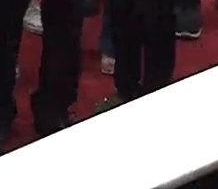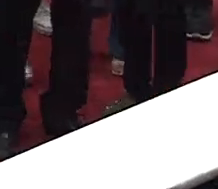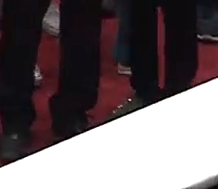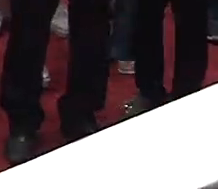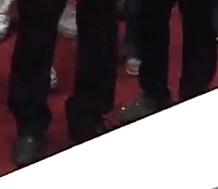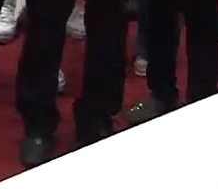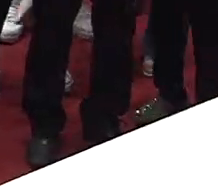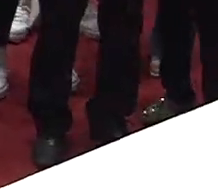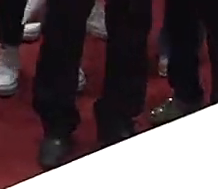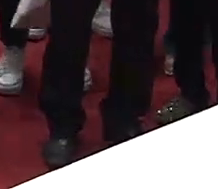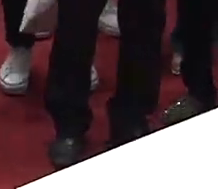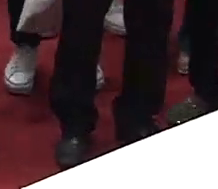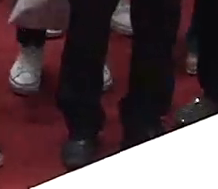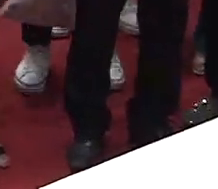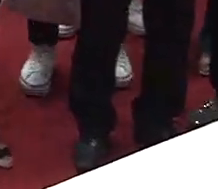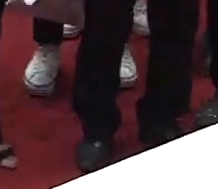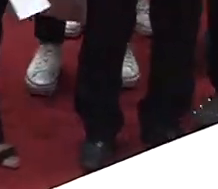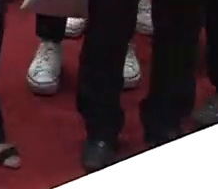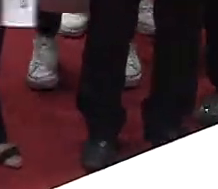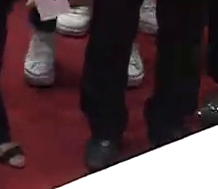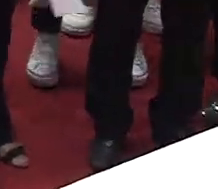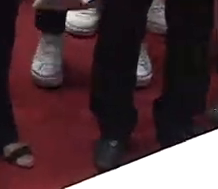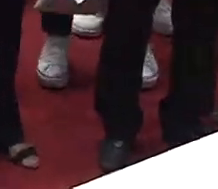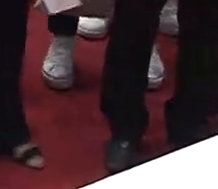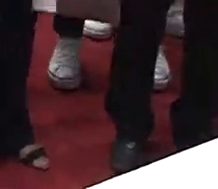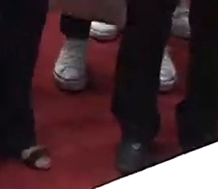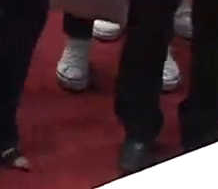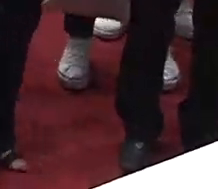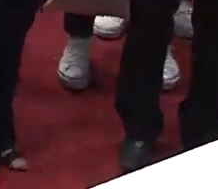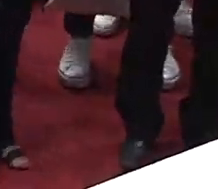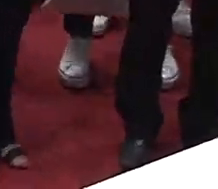ao vivo transparência no ar